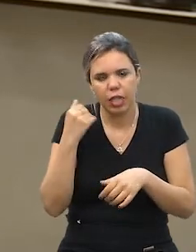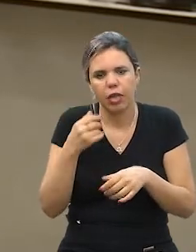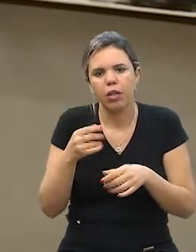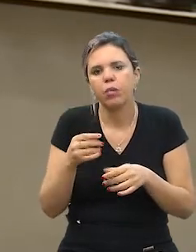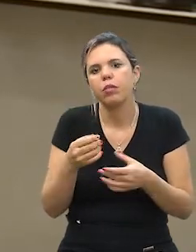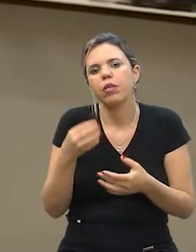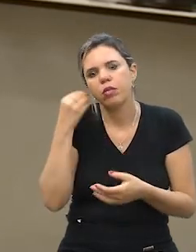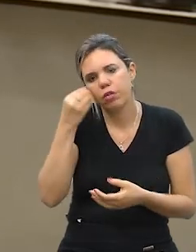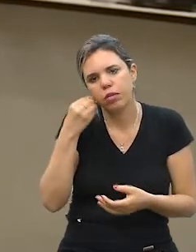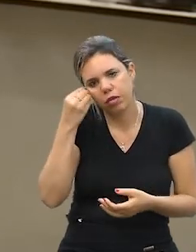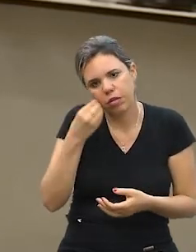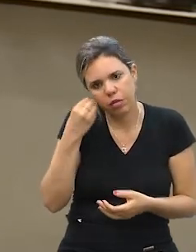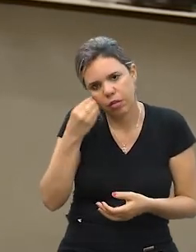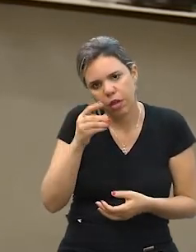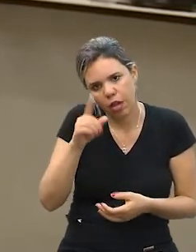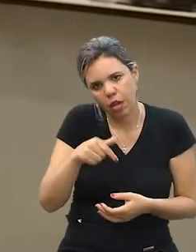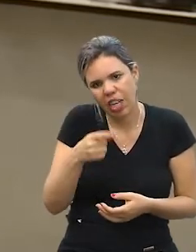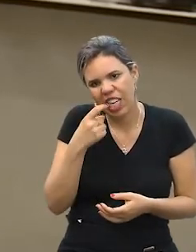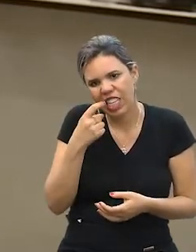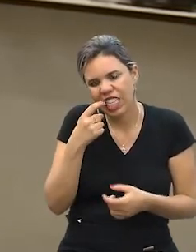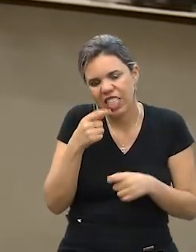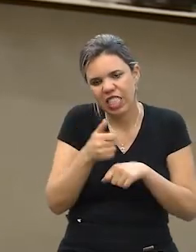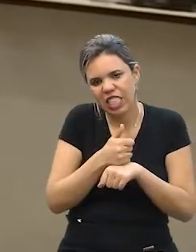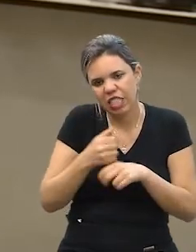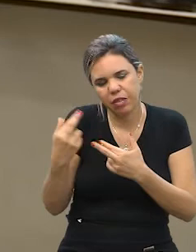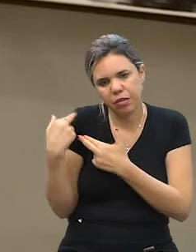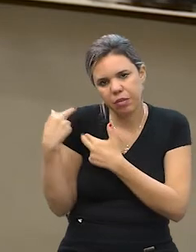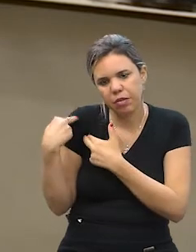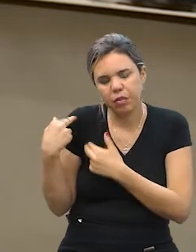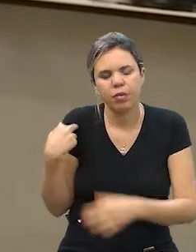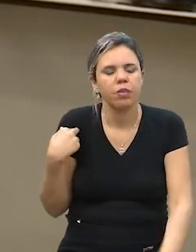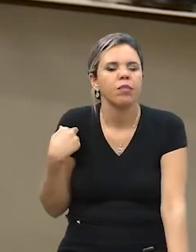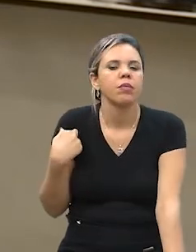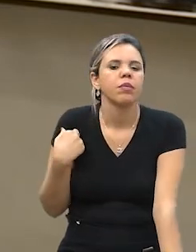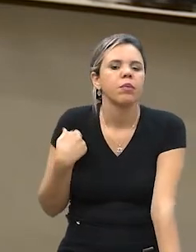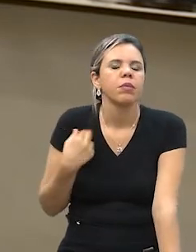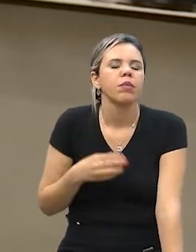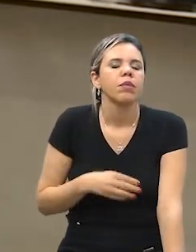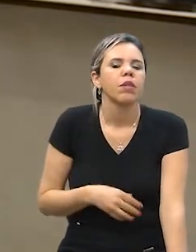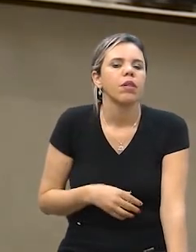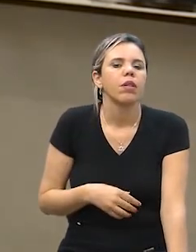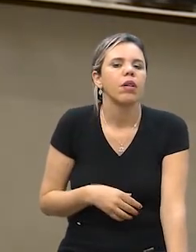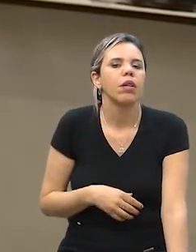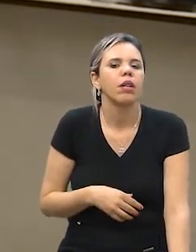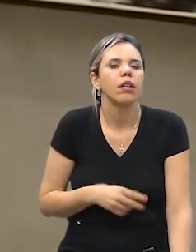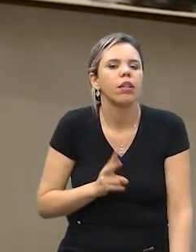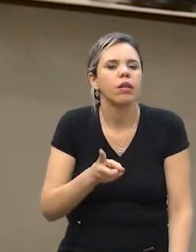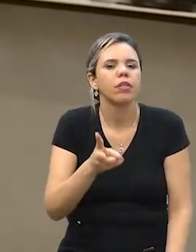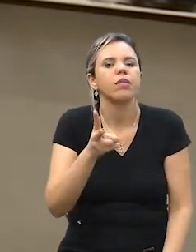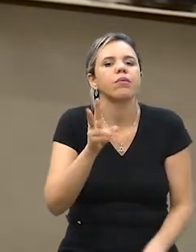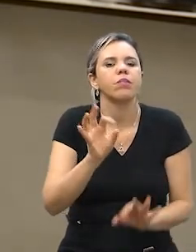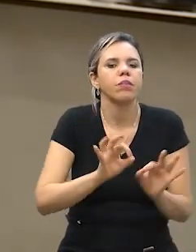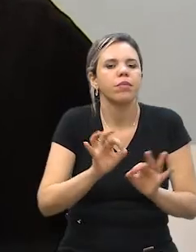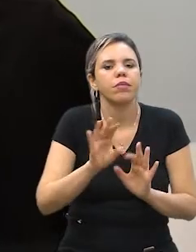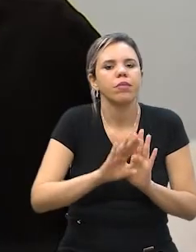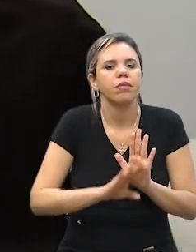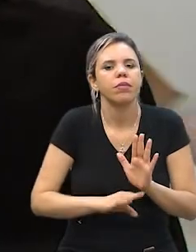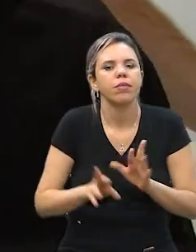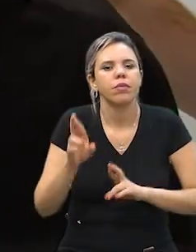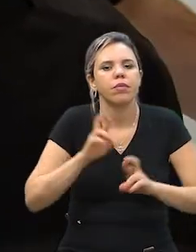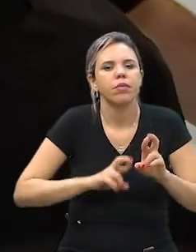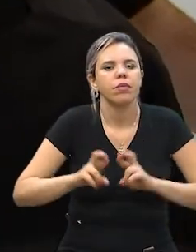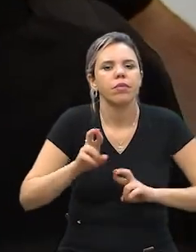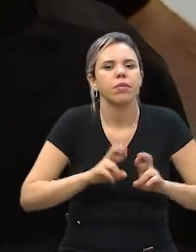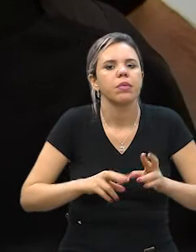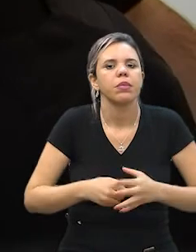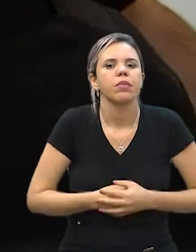digital, ele seria um dentista responsável pela condução dos planejamentos, dos